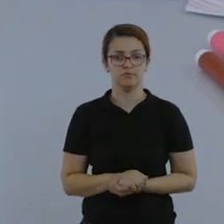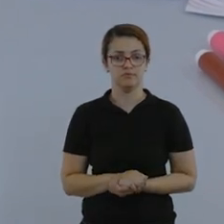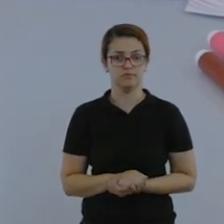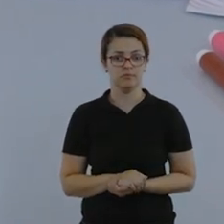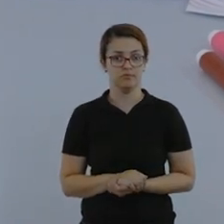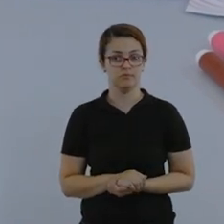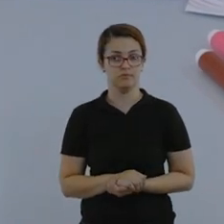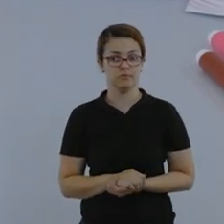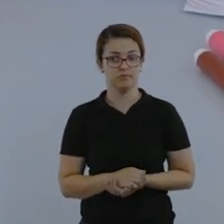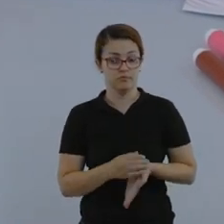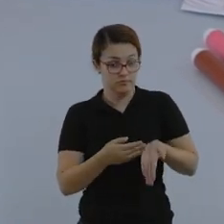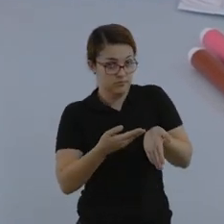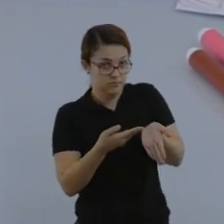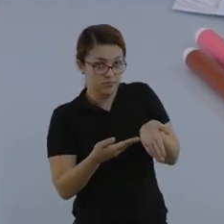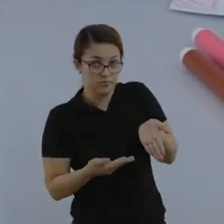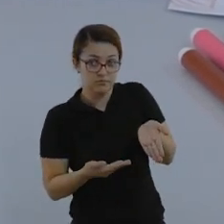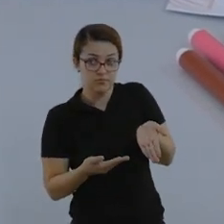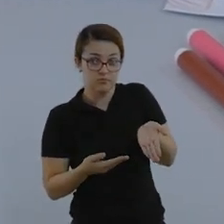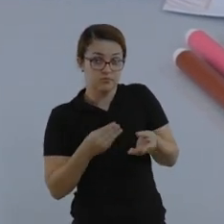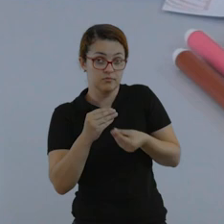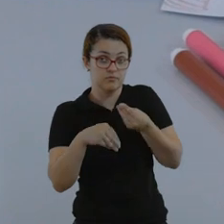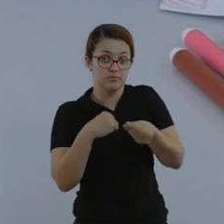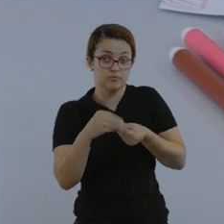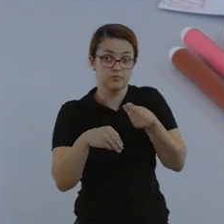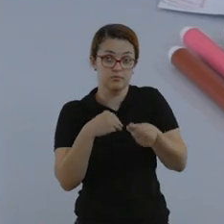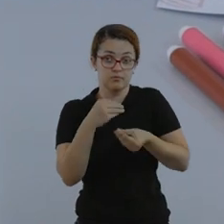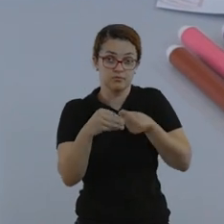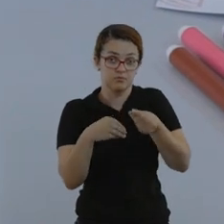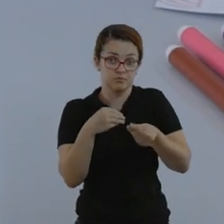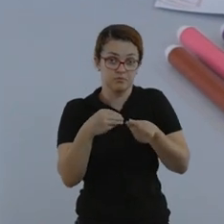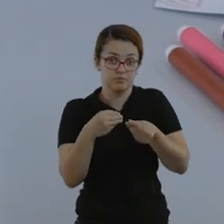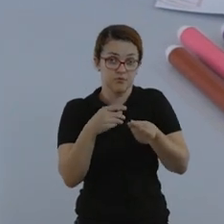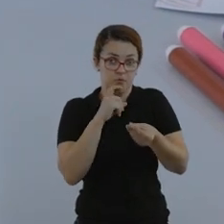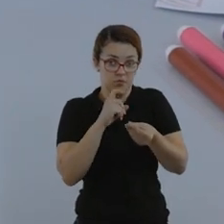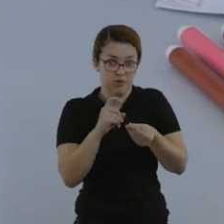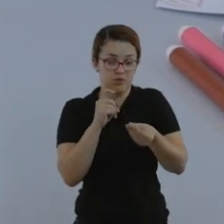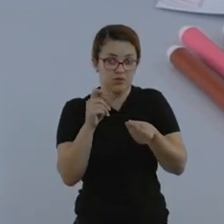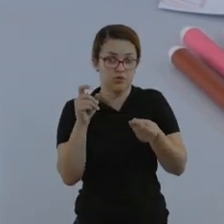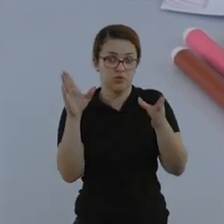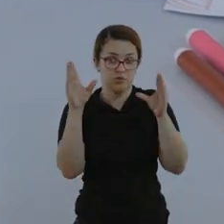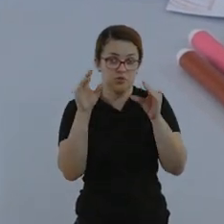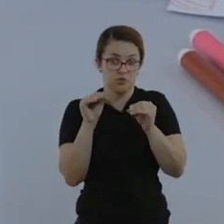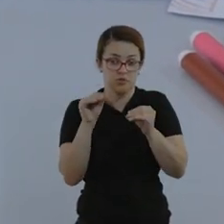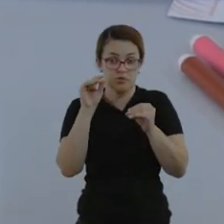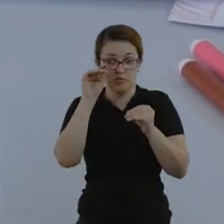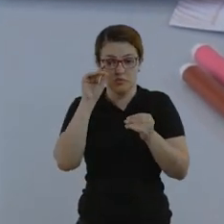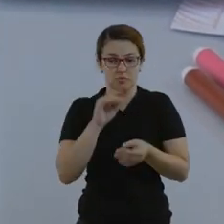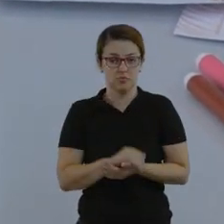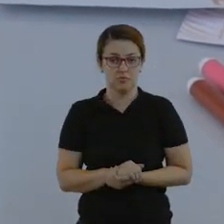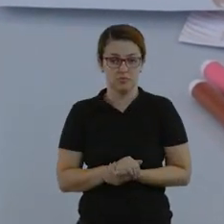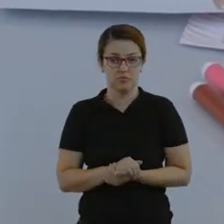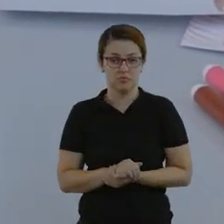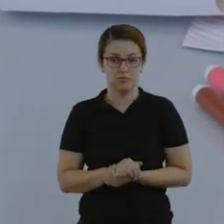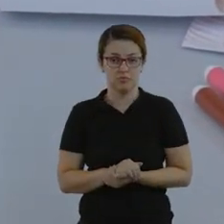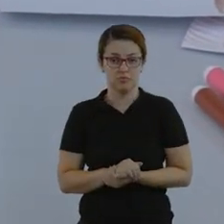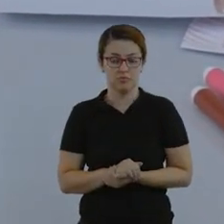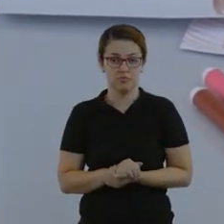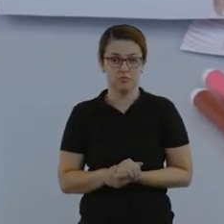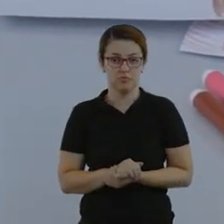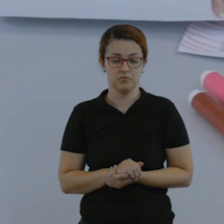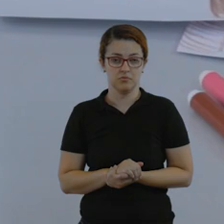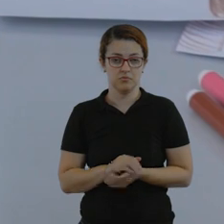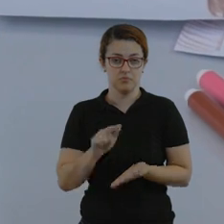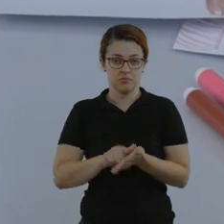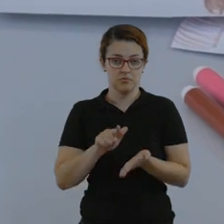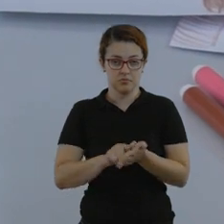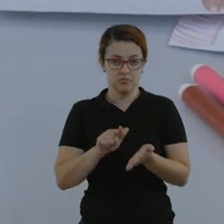Olha lá, o vermelho já sumiu e eu tenho um verde um pouquinho mais escuro. Antes mesmo de eu passar a tinta